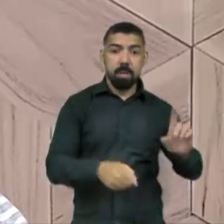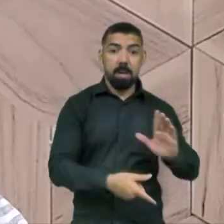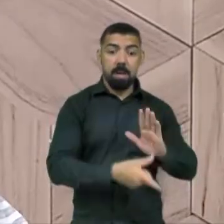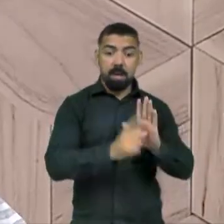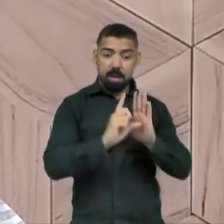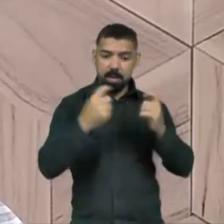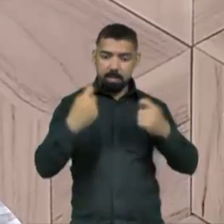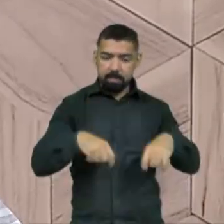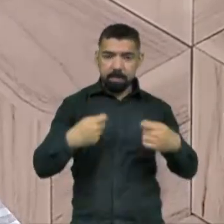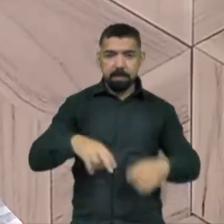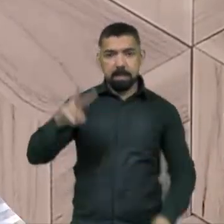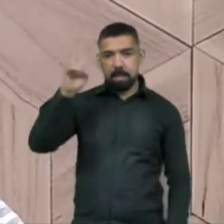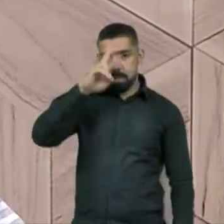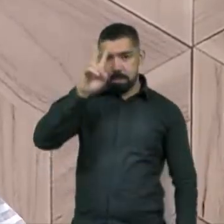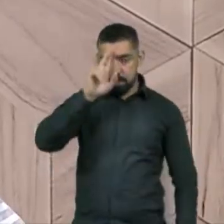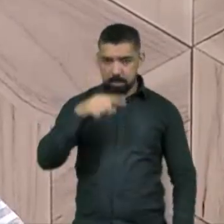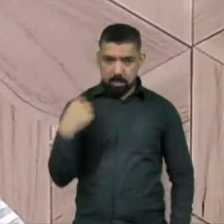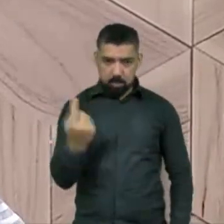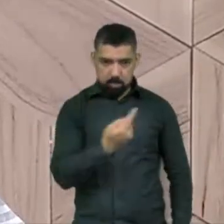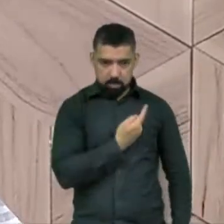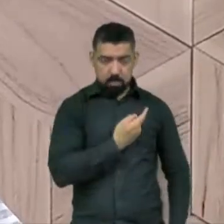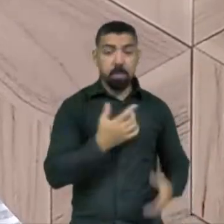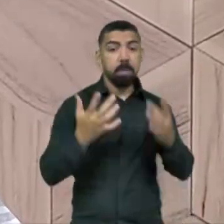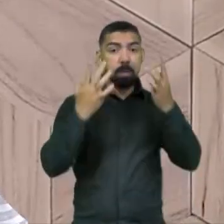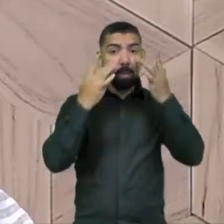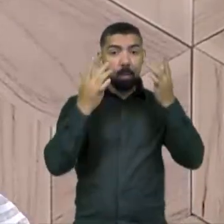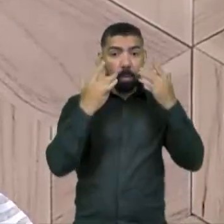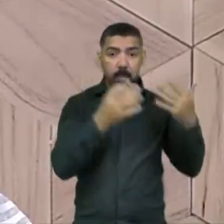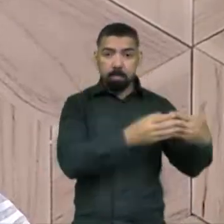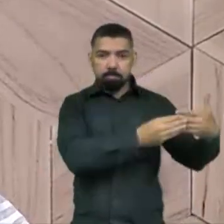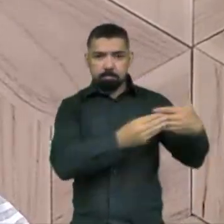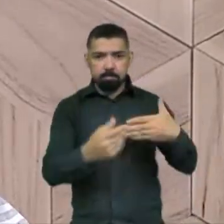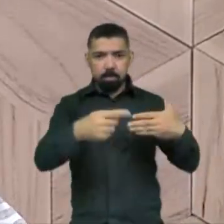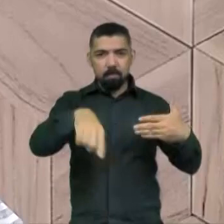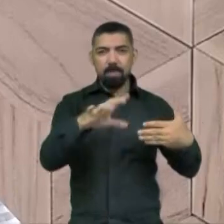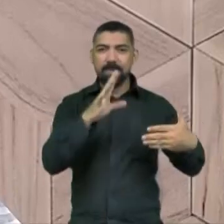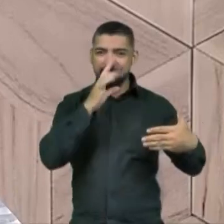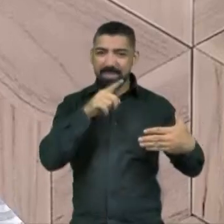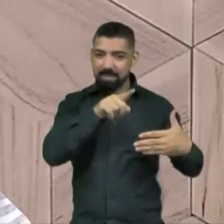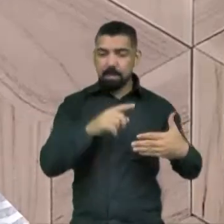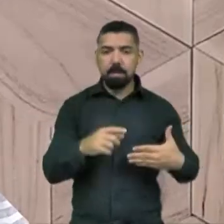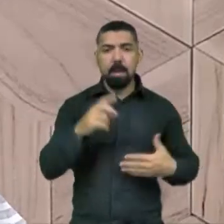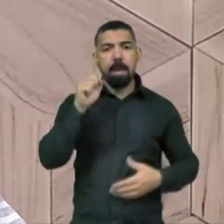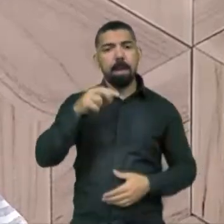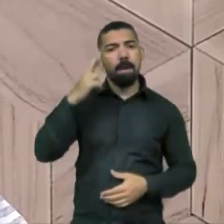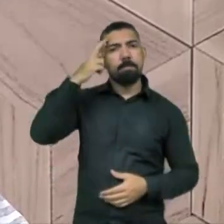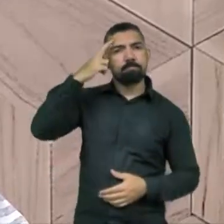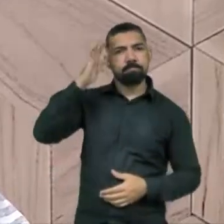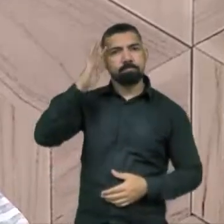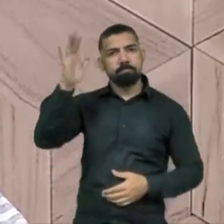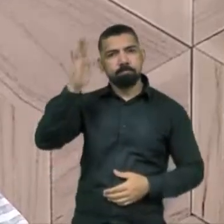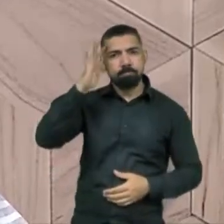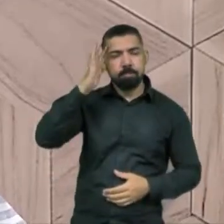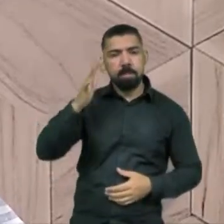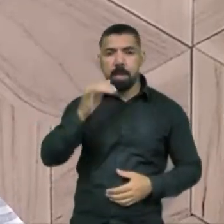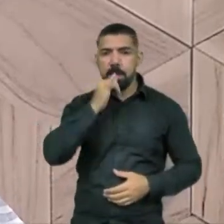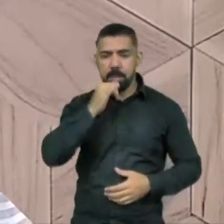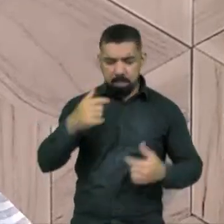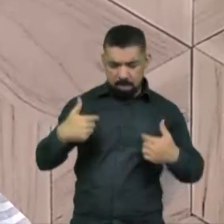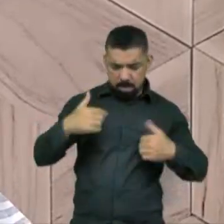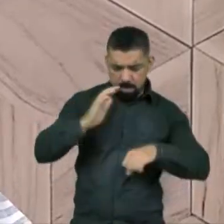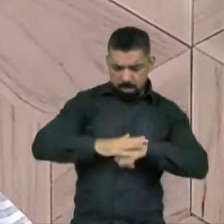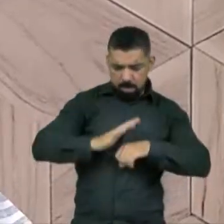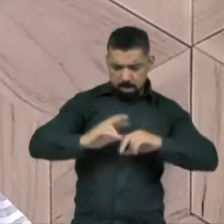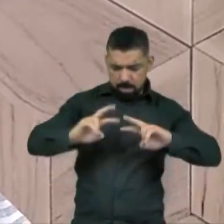mesmos. Então, a imersão que o espetáculo convida para você que irá nos assistir vai ser refletir mesmo até que ponto eu me encontro